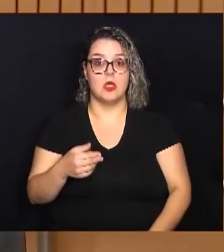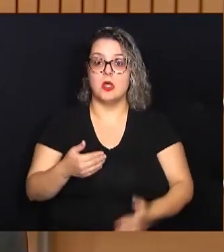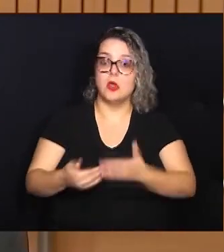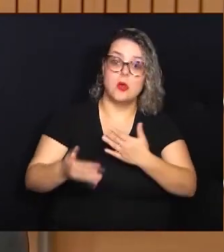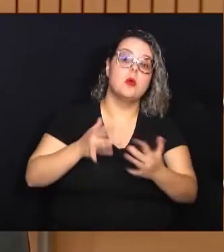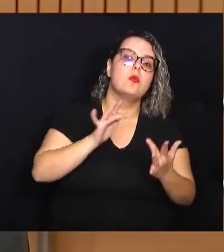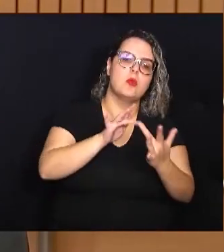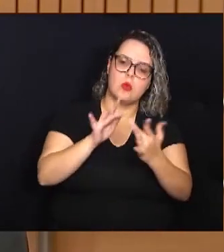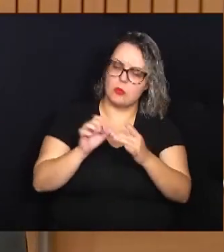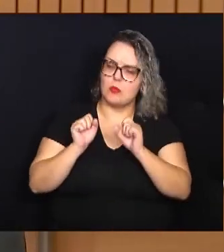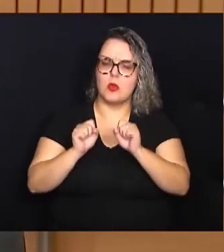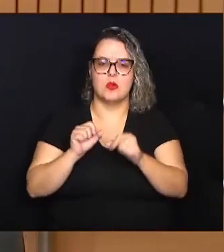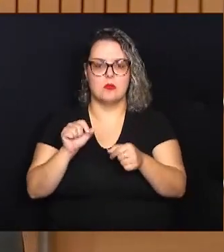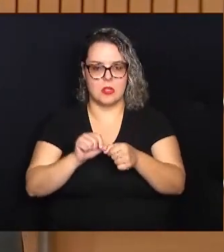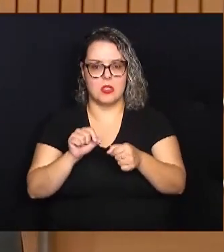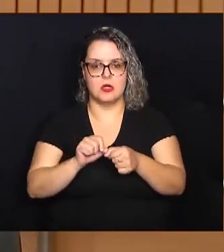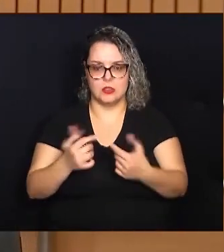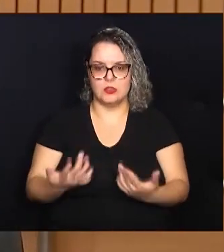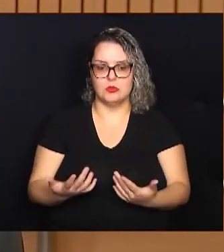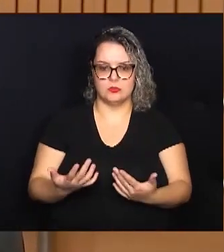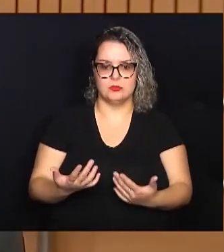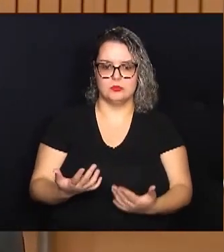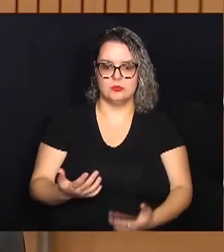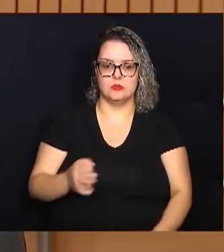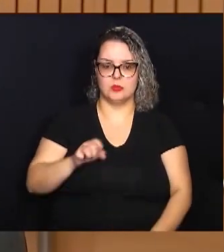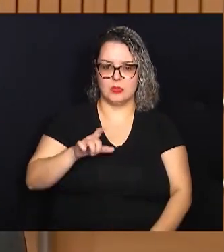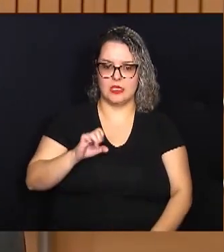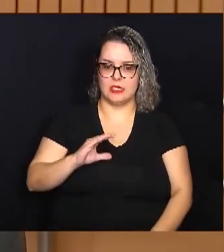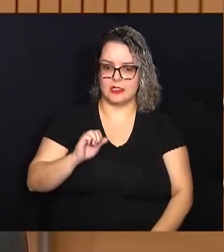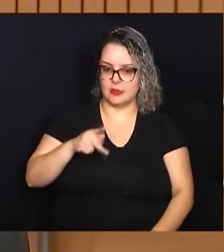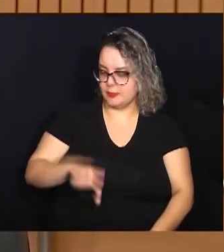pode ser feito através do